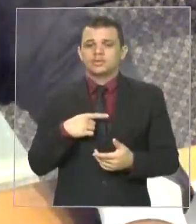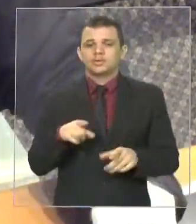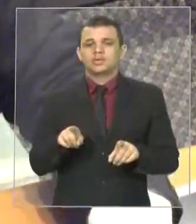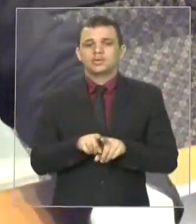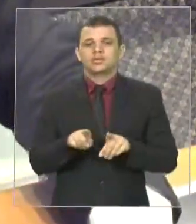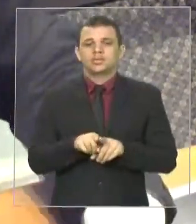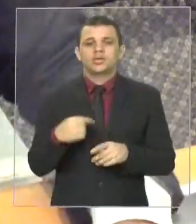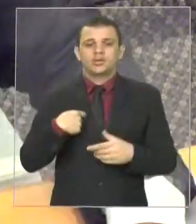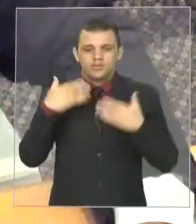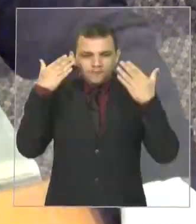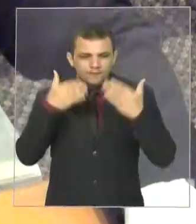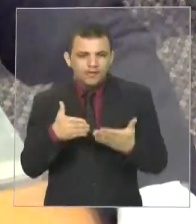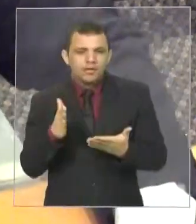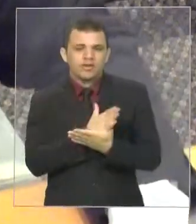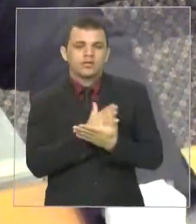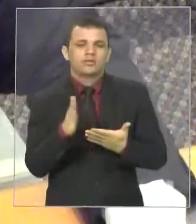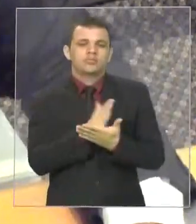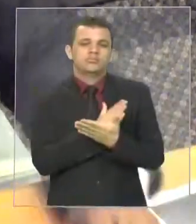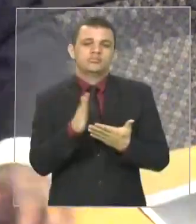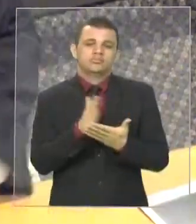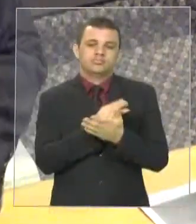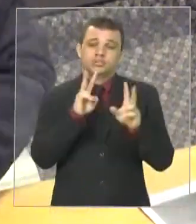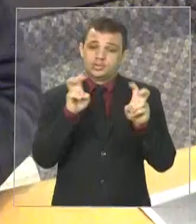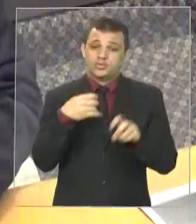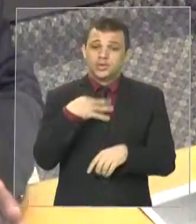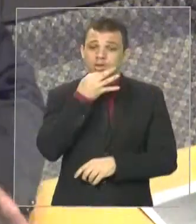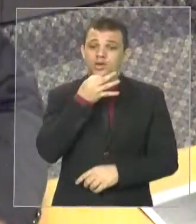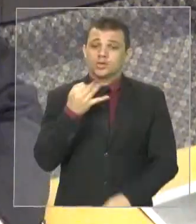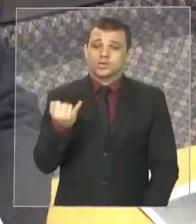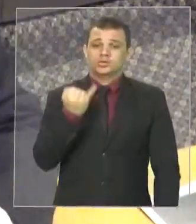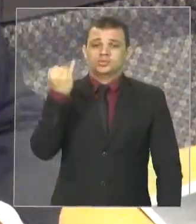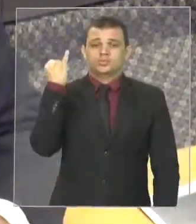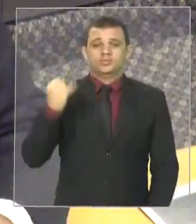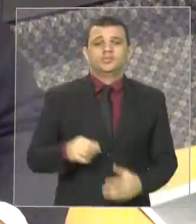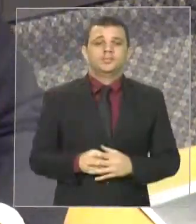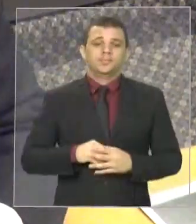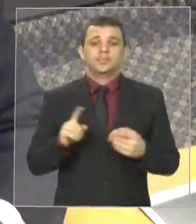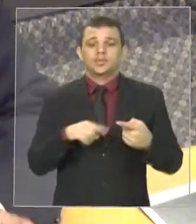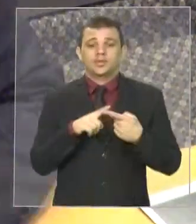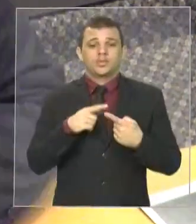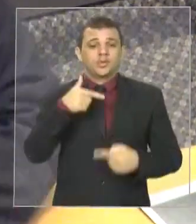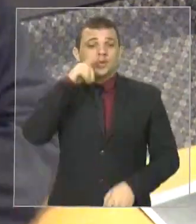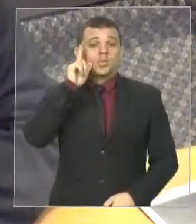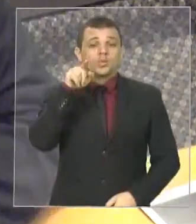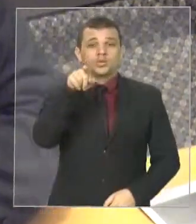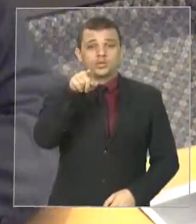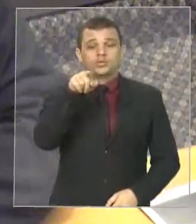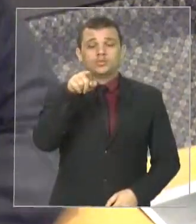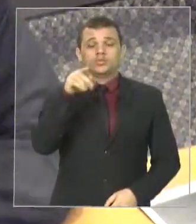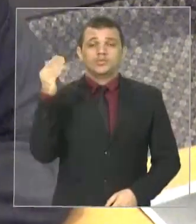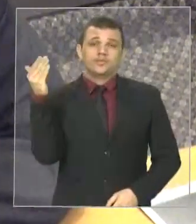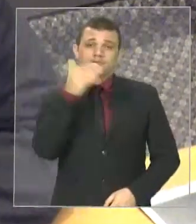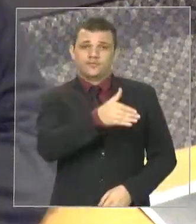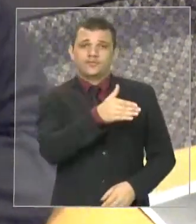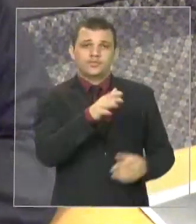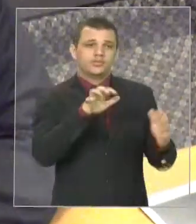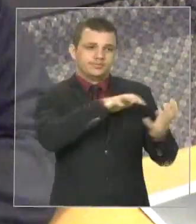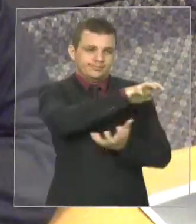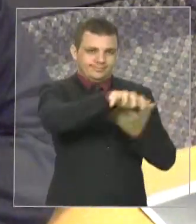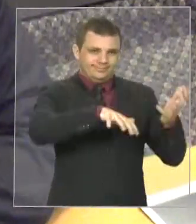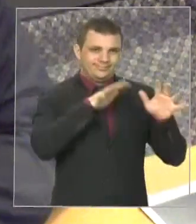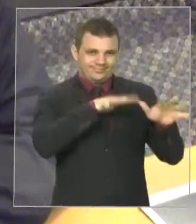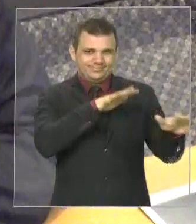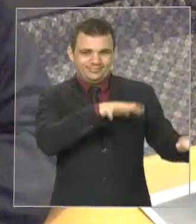eu vou me ater a algumas questões que eu acho de suma importância. Primeiro que ontem, Vossa Excelência esteve lá no movimento, eu cheguei lá, Vossa Excelência